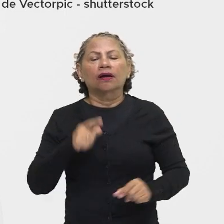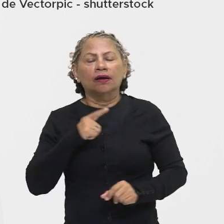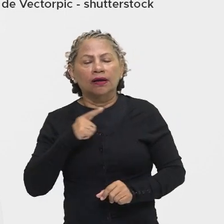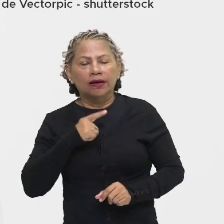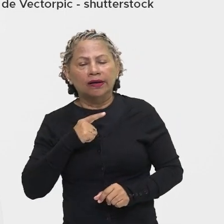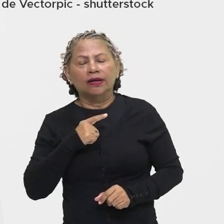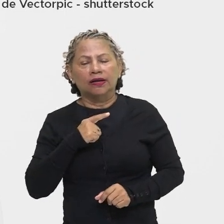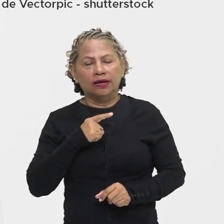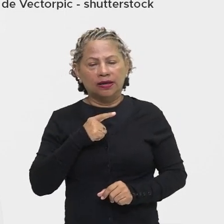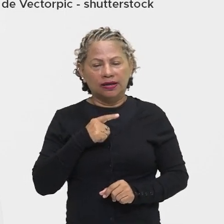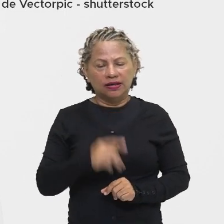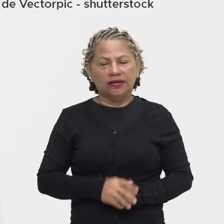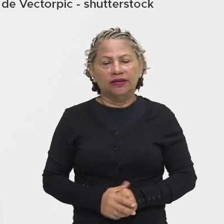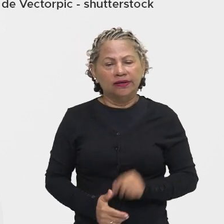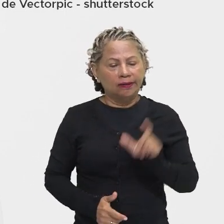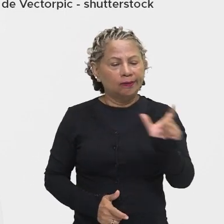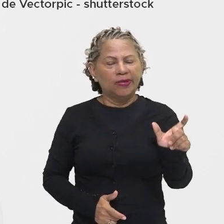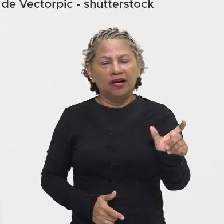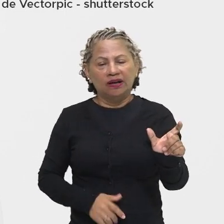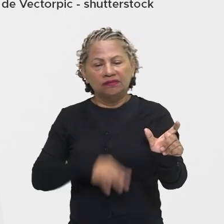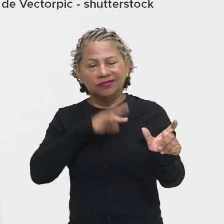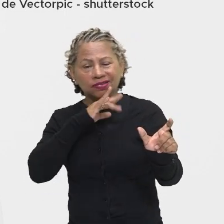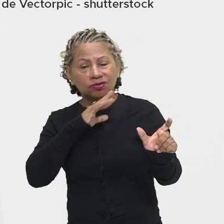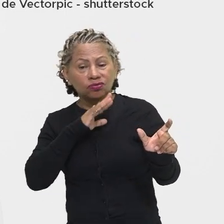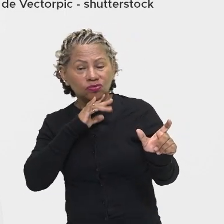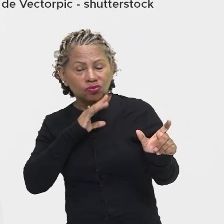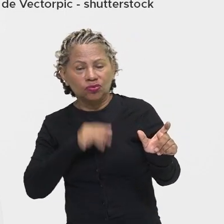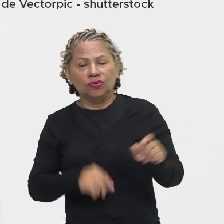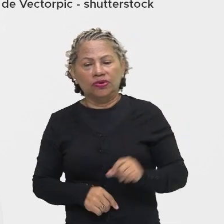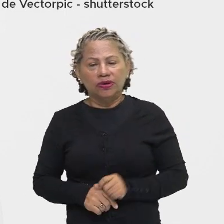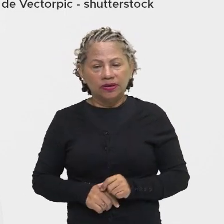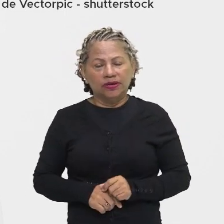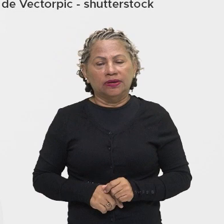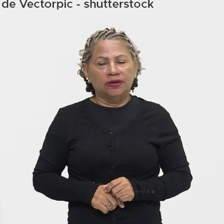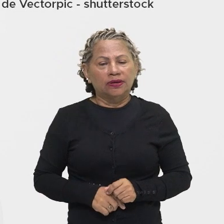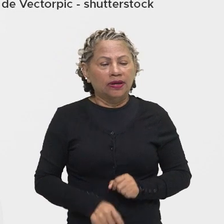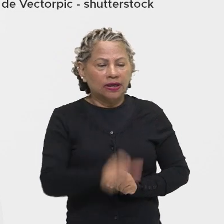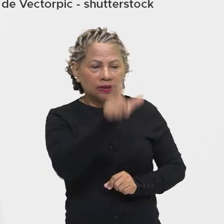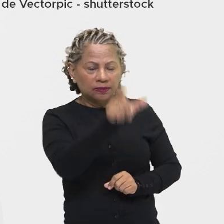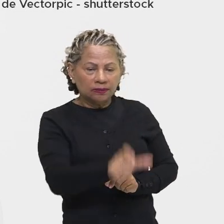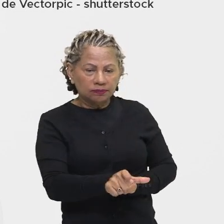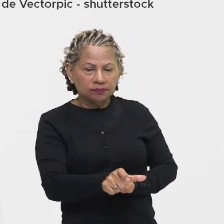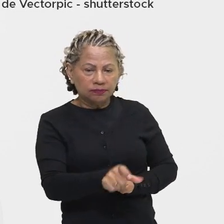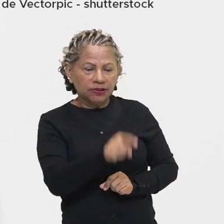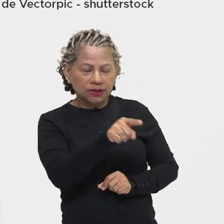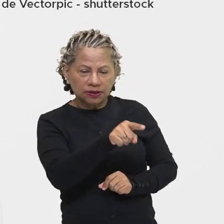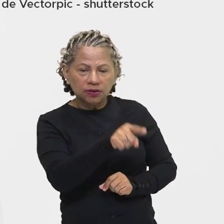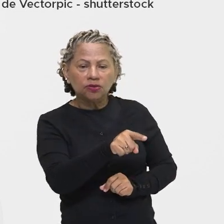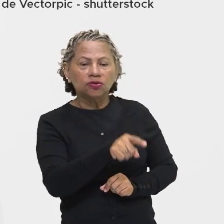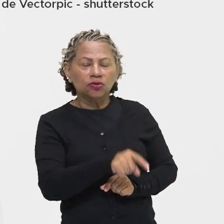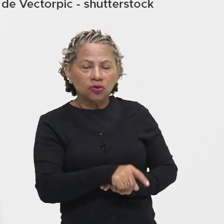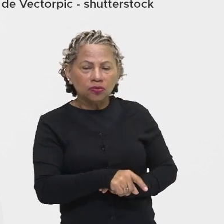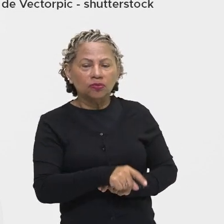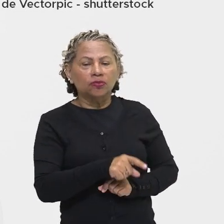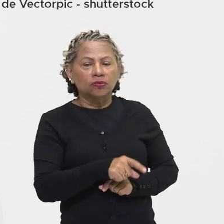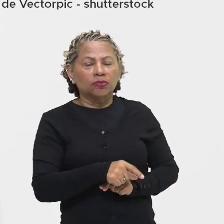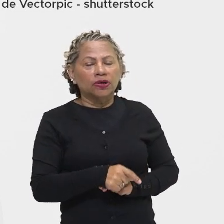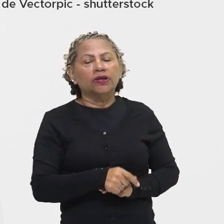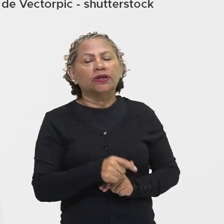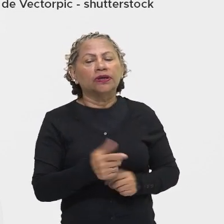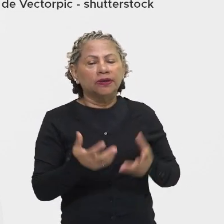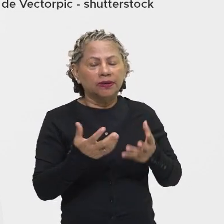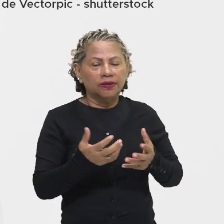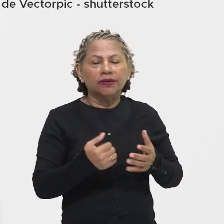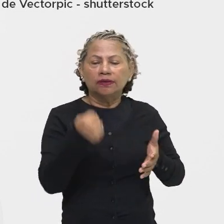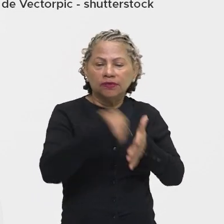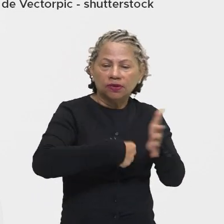maneira pejorativa, simbolizando pessoas que, mesmo defendendo causas nobres,